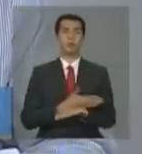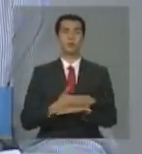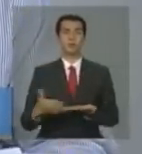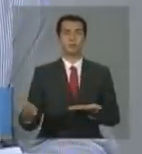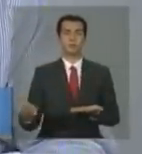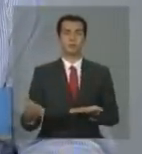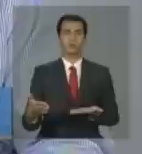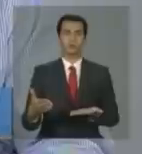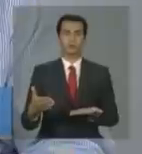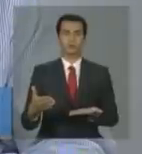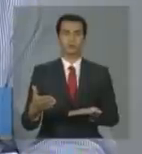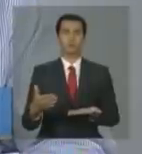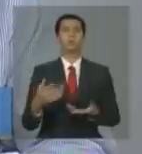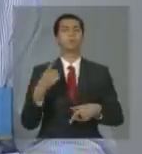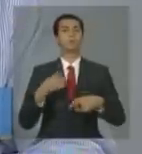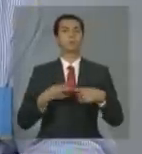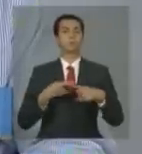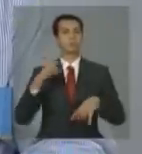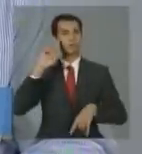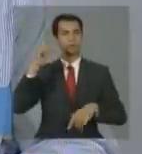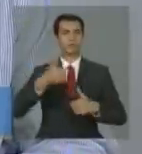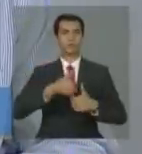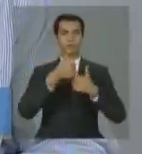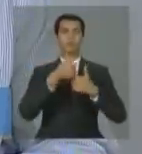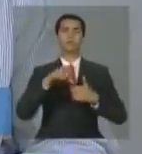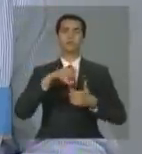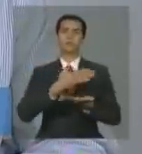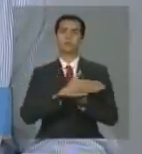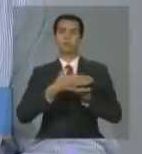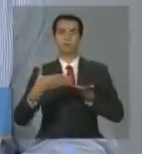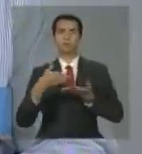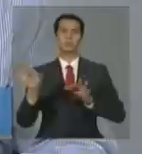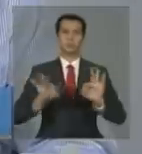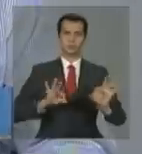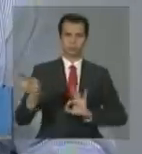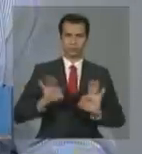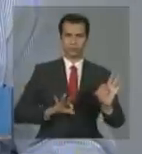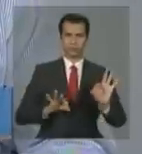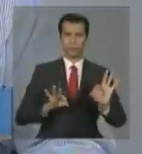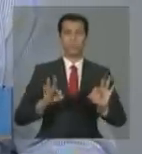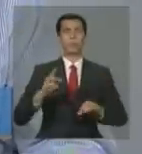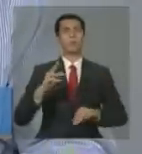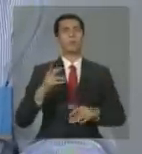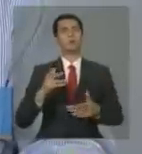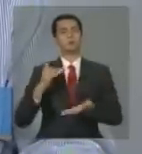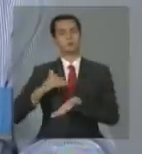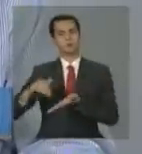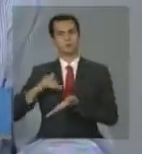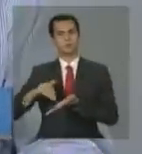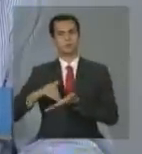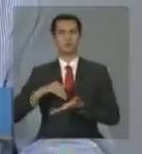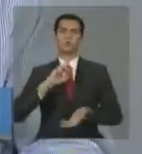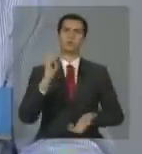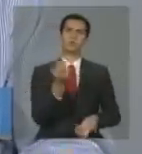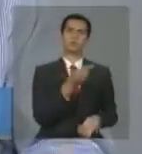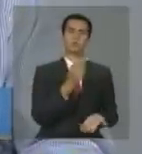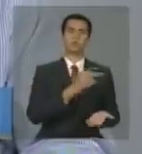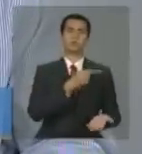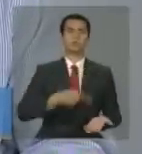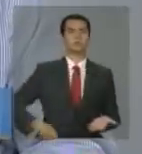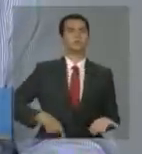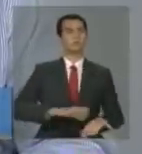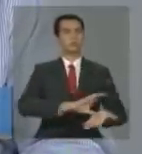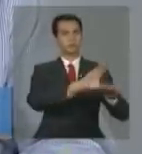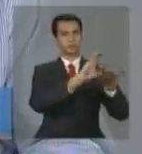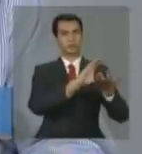administrador titular irá iniciar o processo. Ou o presidente do conselho, ou o secretário de assistência, receberá um e-mail da rede